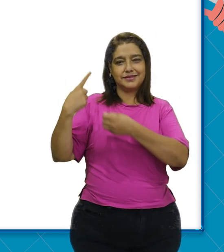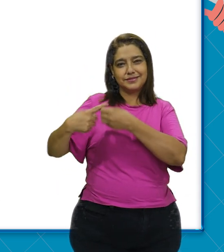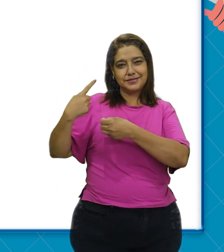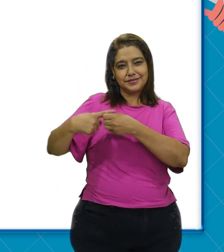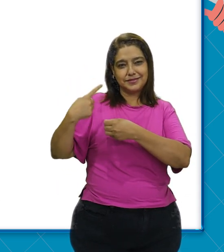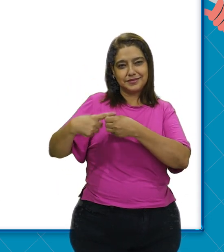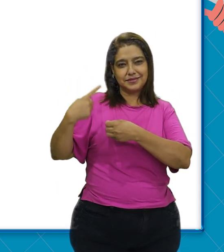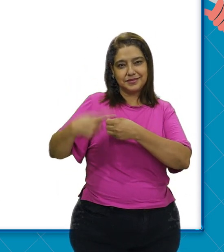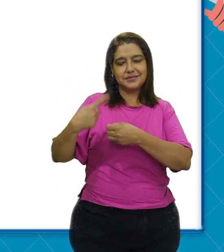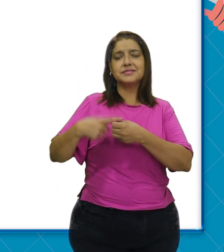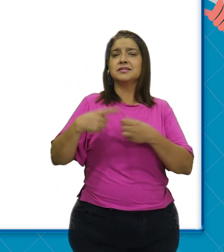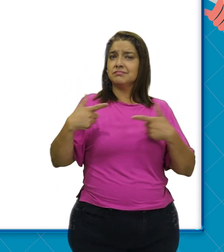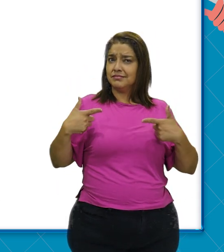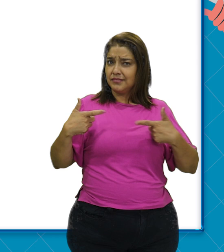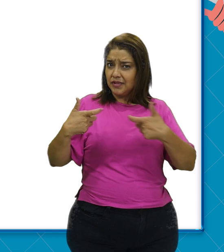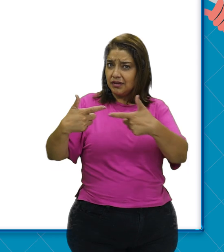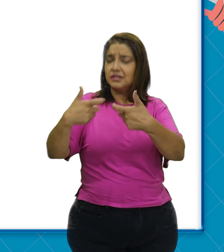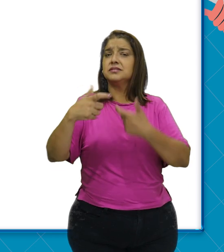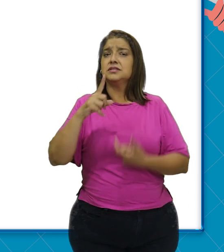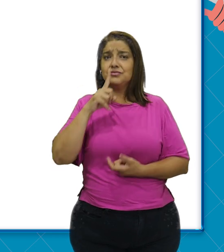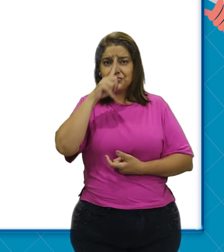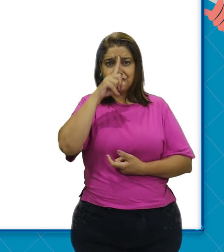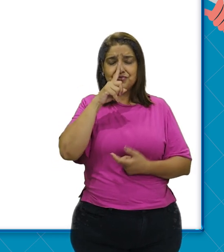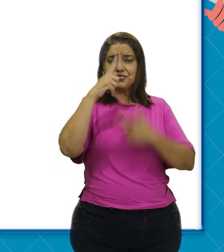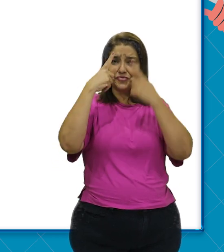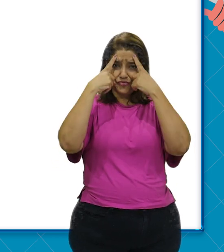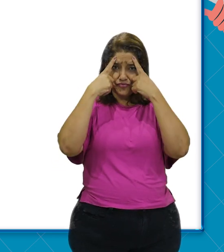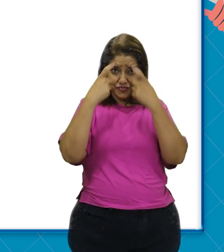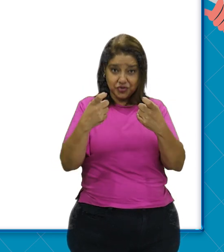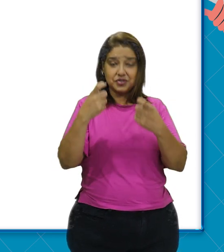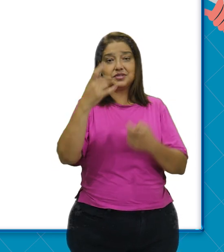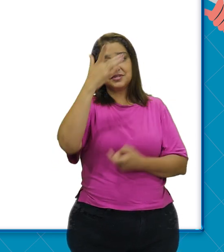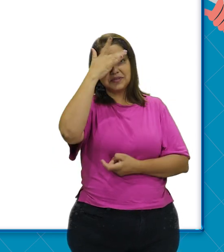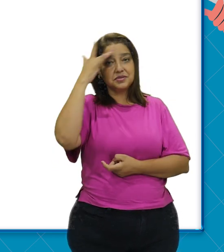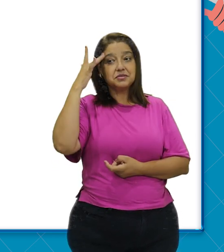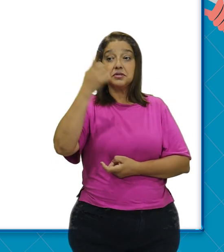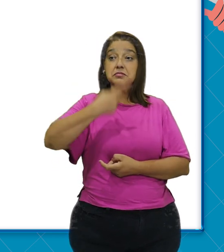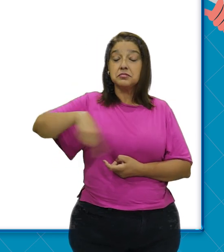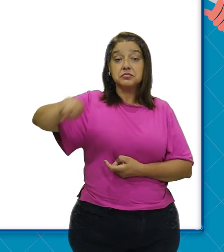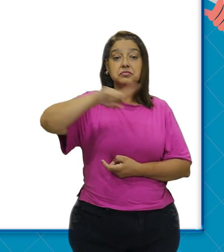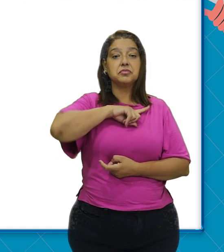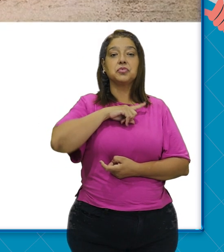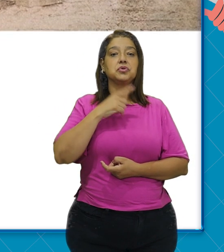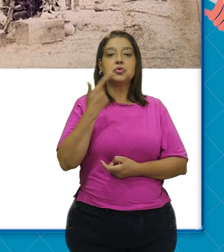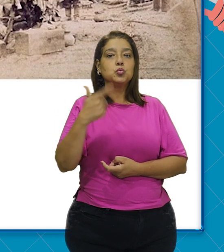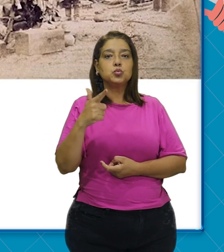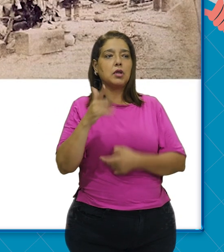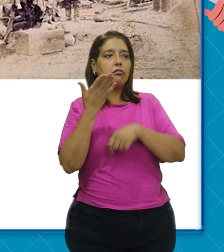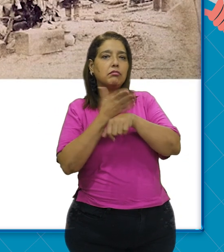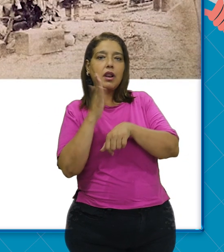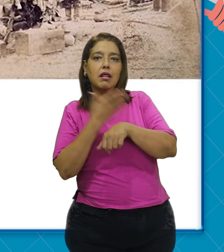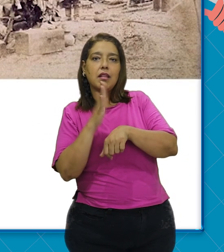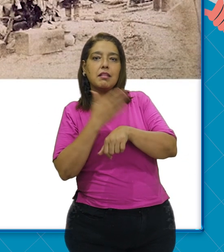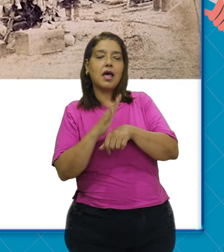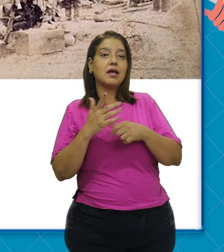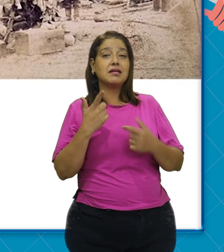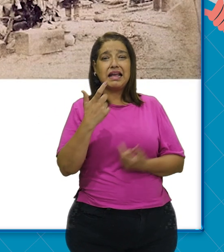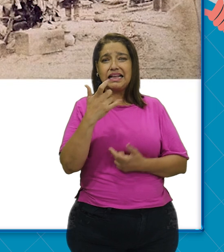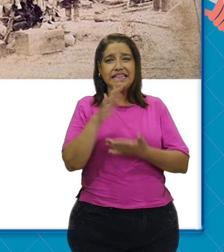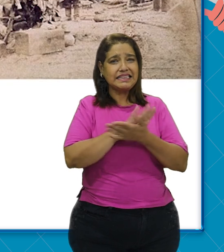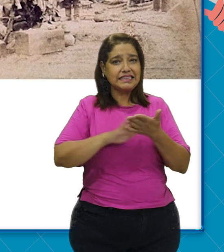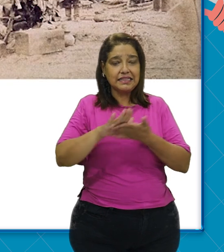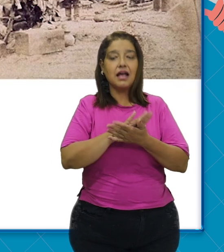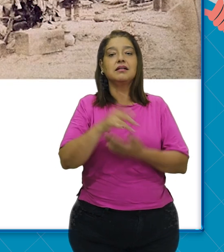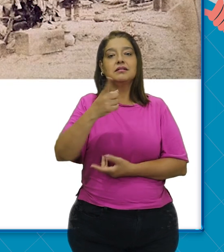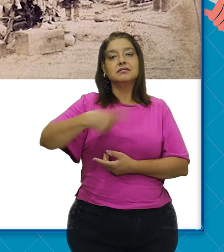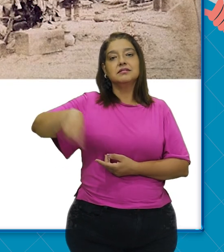primeira. Foi uma guerra muito violenta, porque mesmo que o povo de Canudos não tivesse armamentos ou treinamento algum, eles tinham